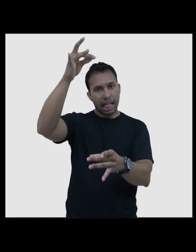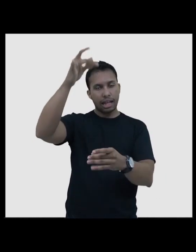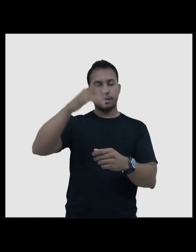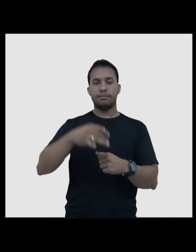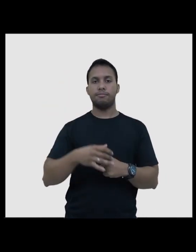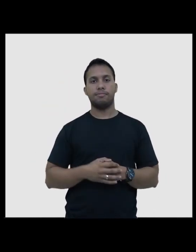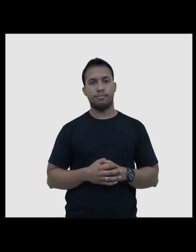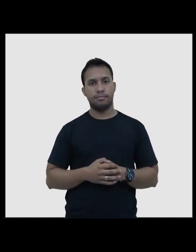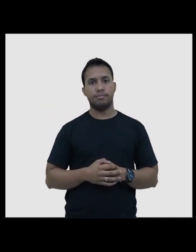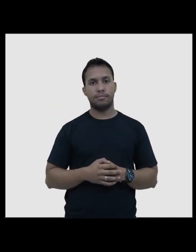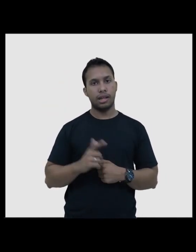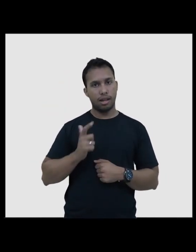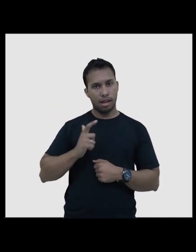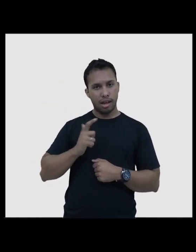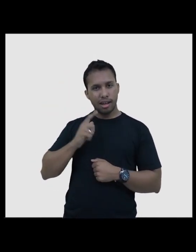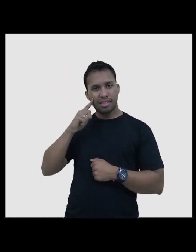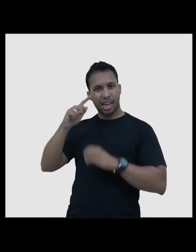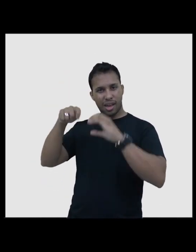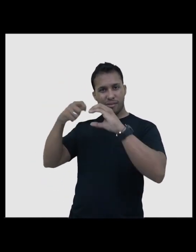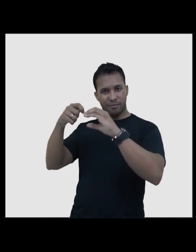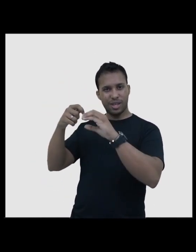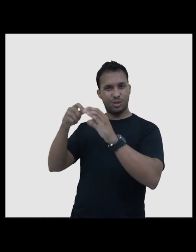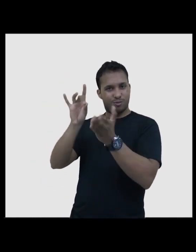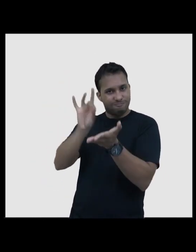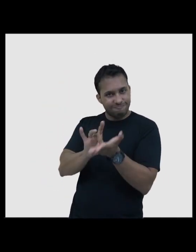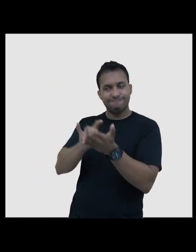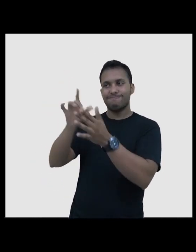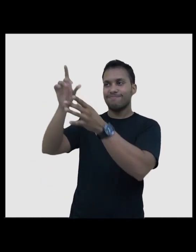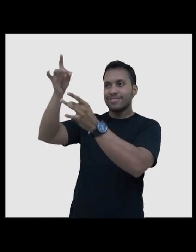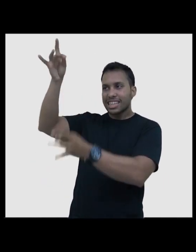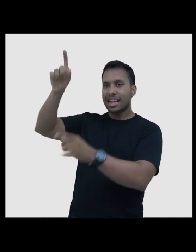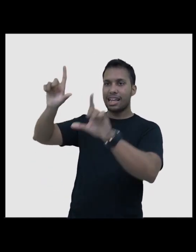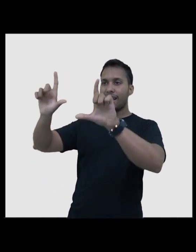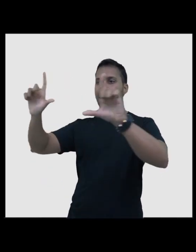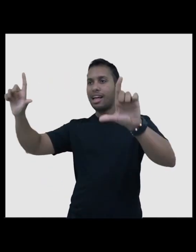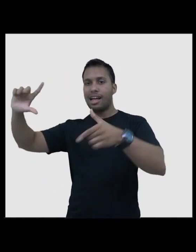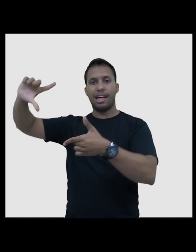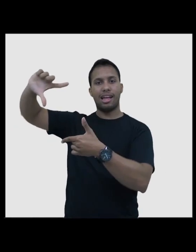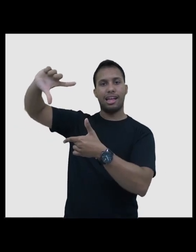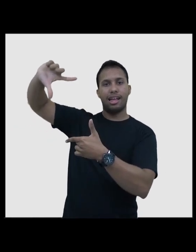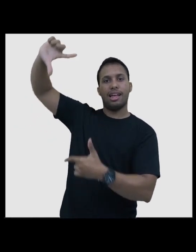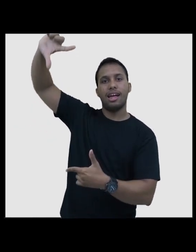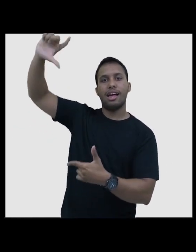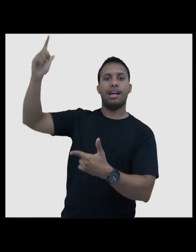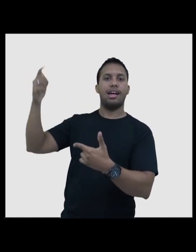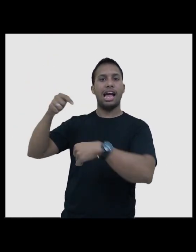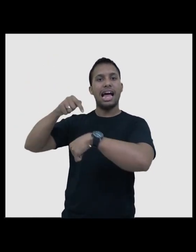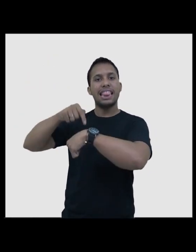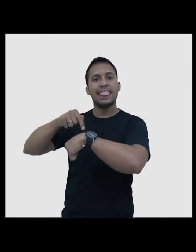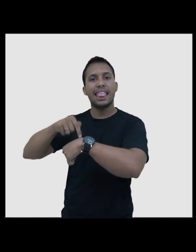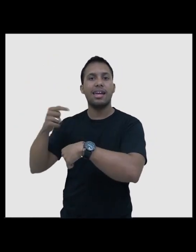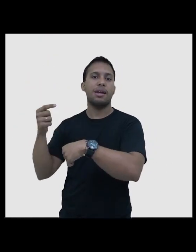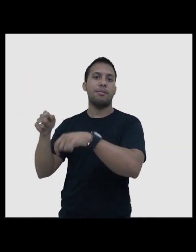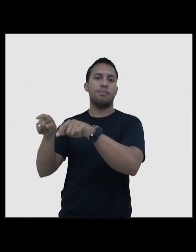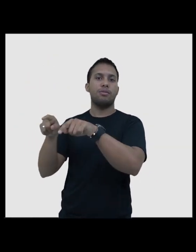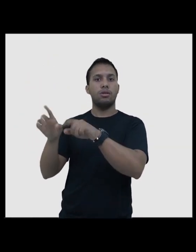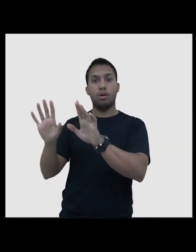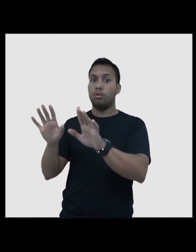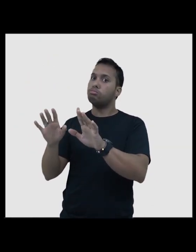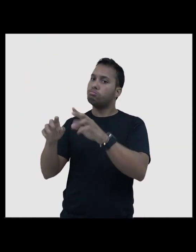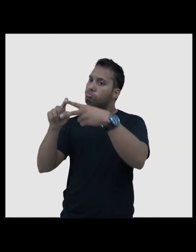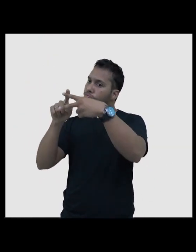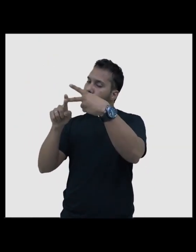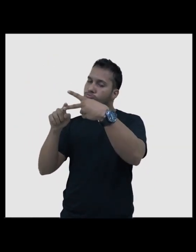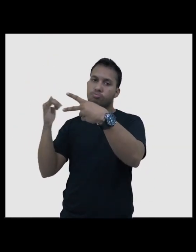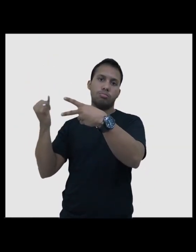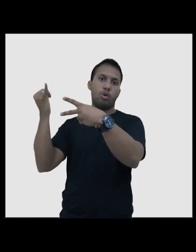Propriedades, Detalhes. A gente vê que o vídeo original, a gente tem aqui a largura do quadro, tempo